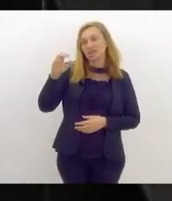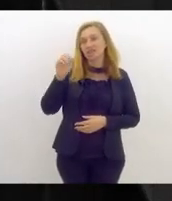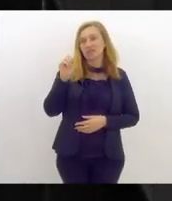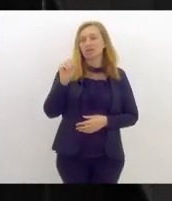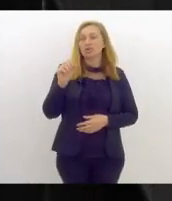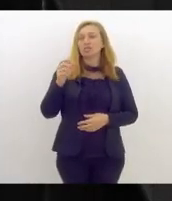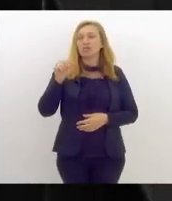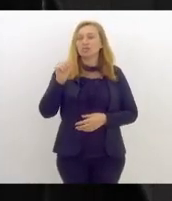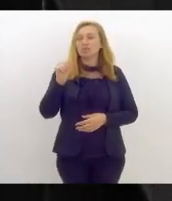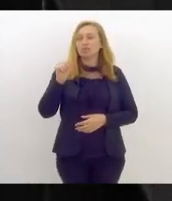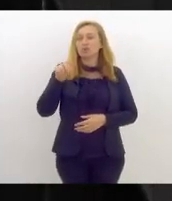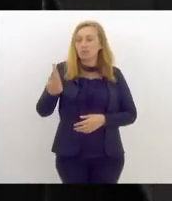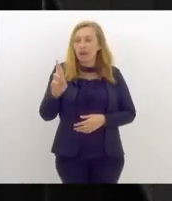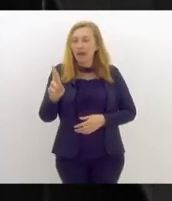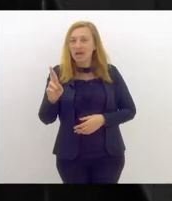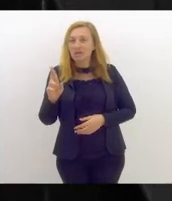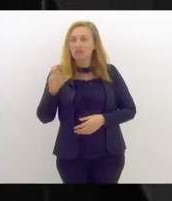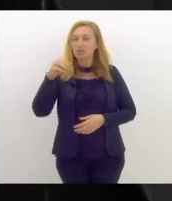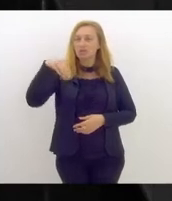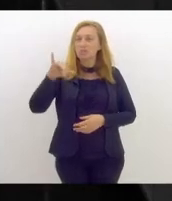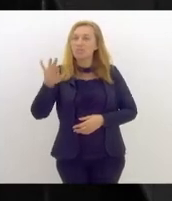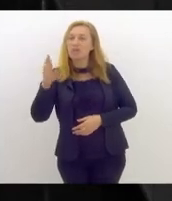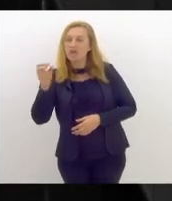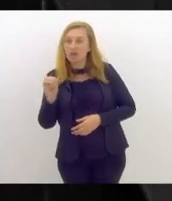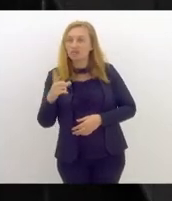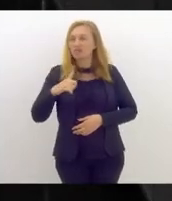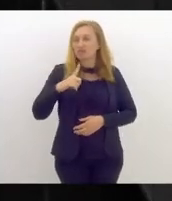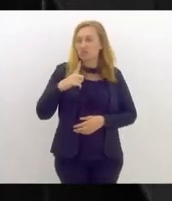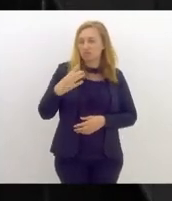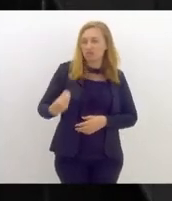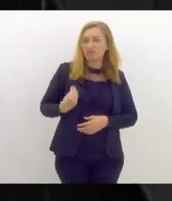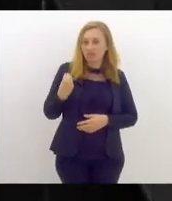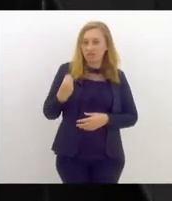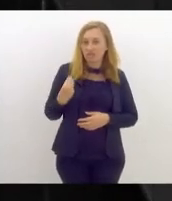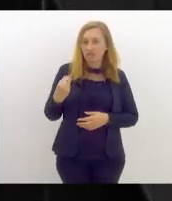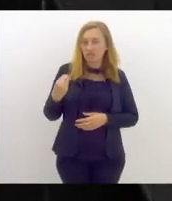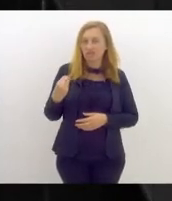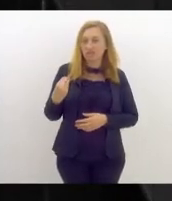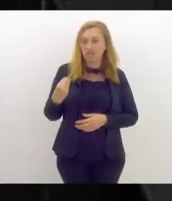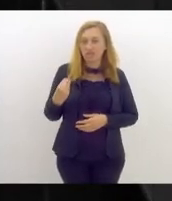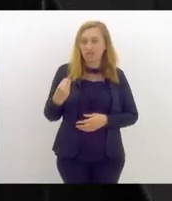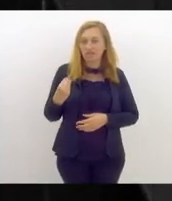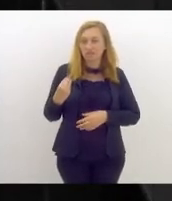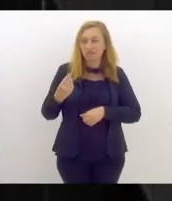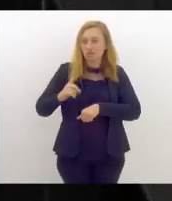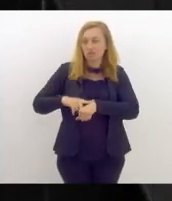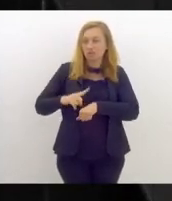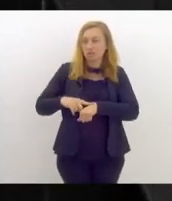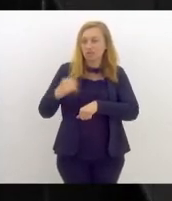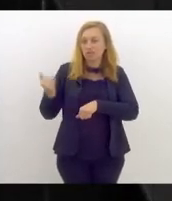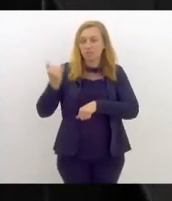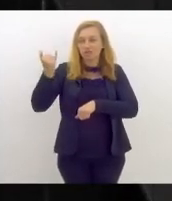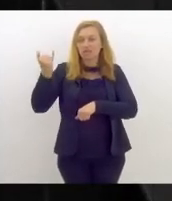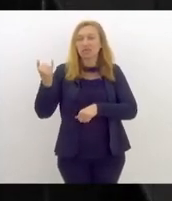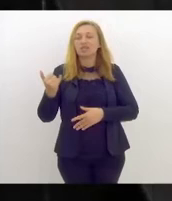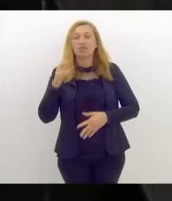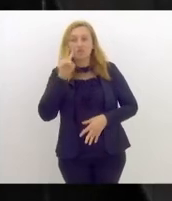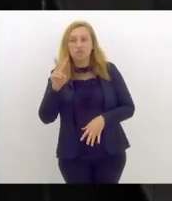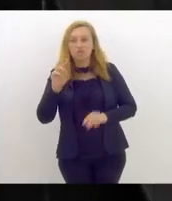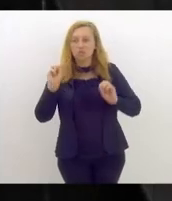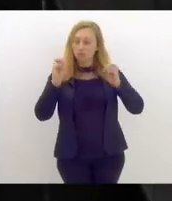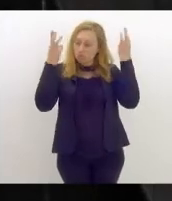bar do meio ainda tinha uma uma Enfim uma presença na região oceânica em Piratininga assistir ao show do Erasmo Carlos